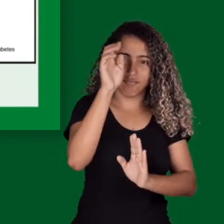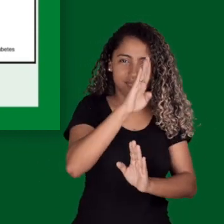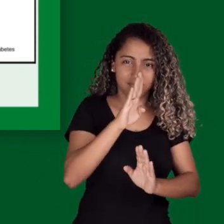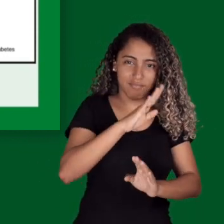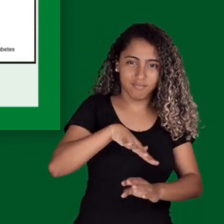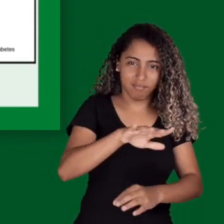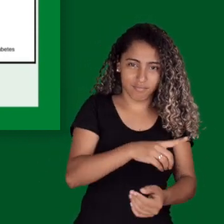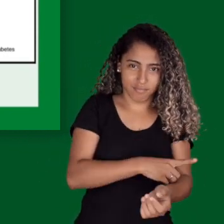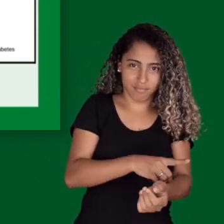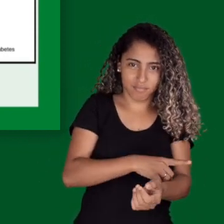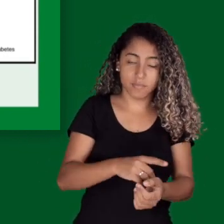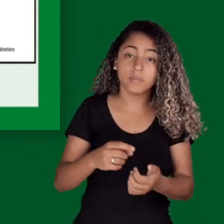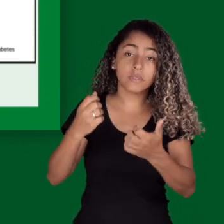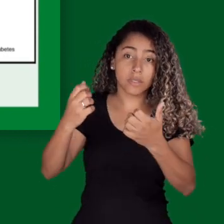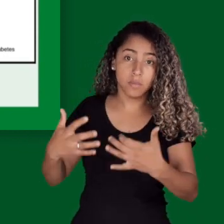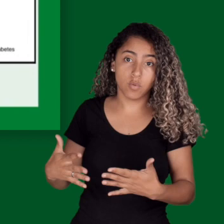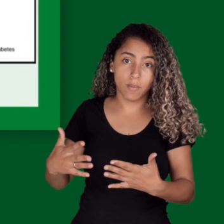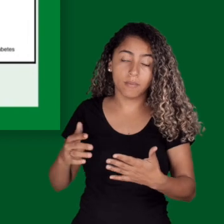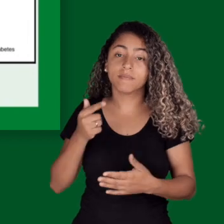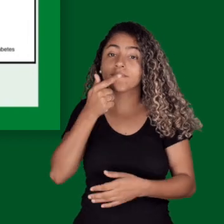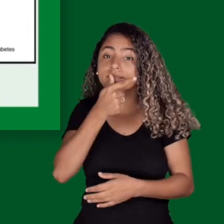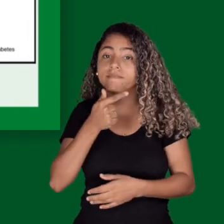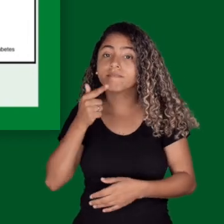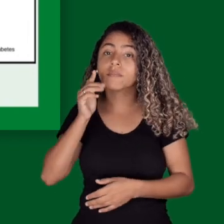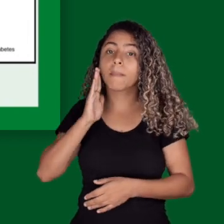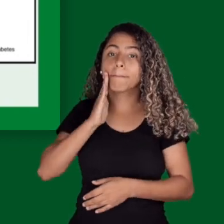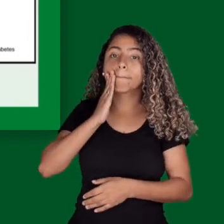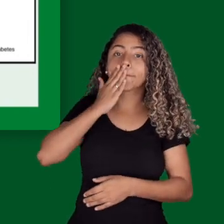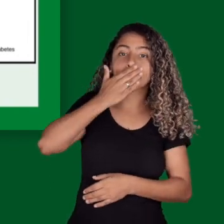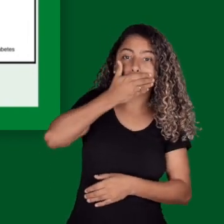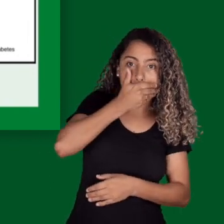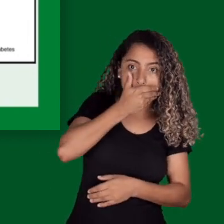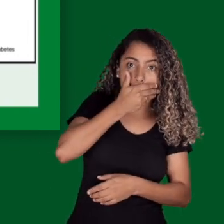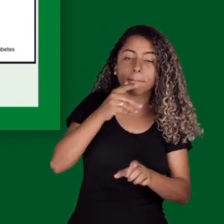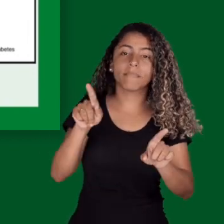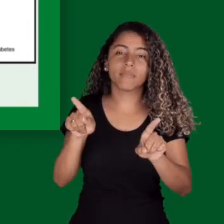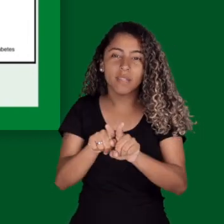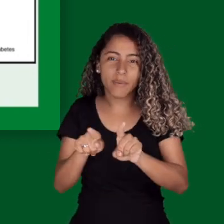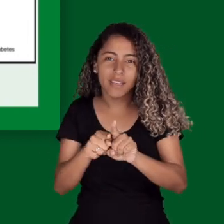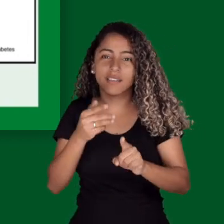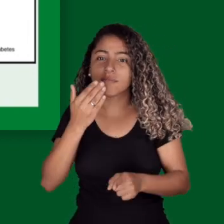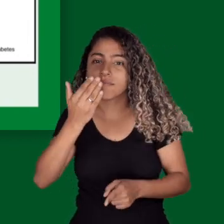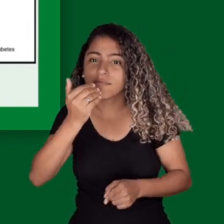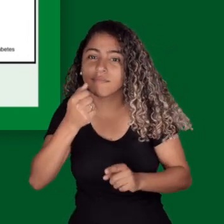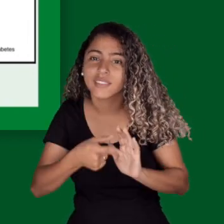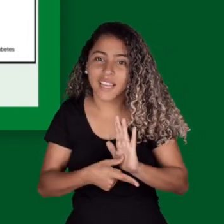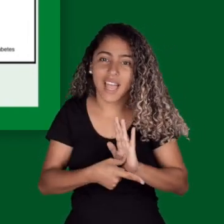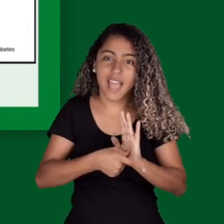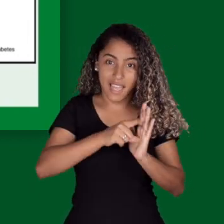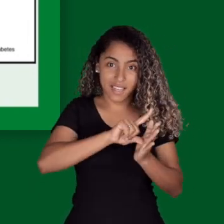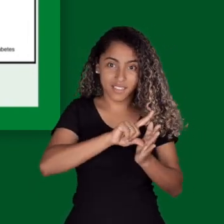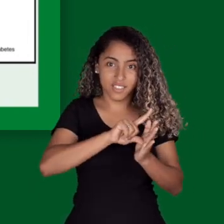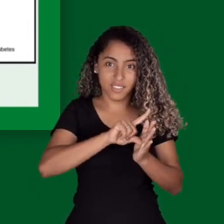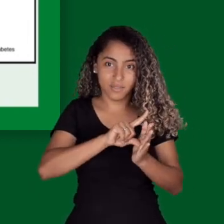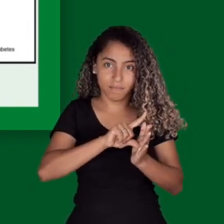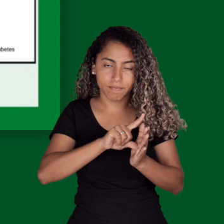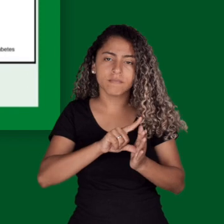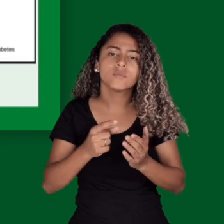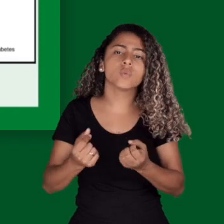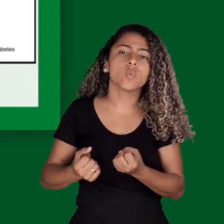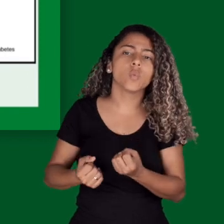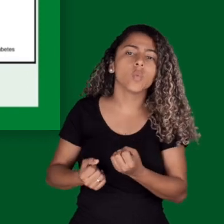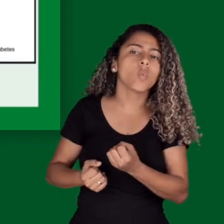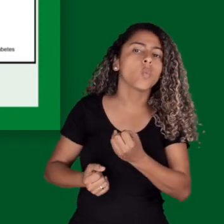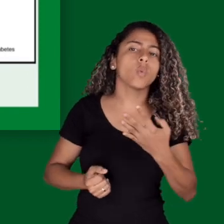Diabetes, ela estabelece que antes de comer, então a glicemia de jejum, né, que é e a glicemia pré-prandial,